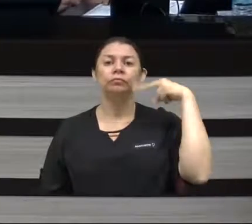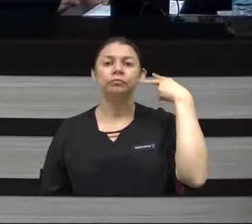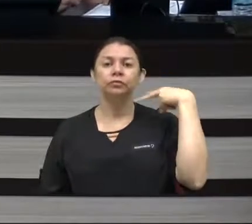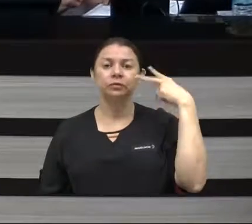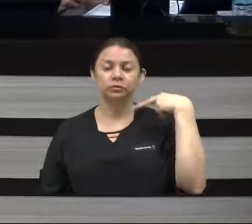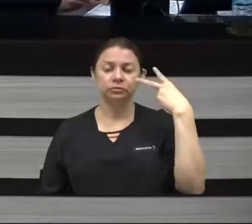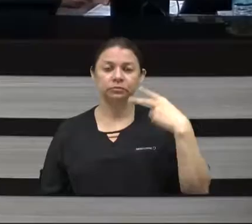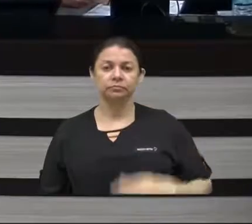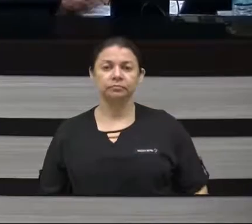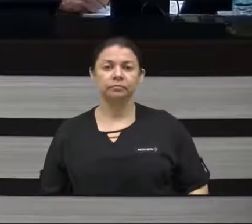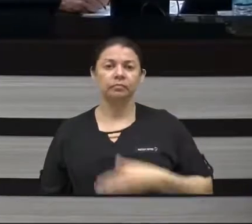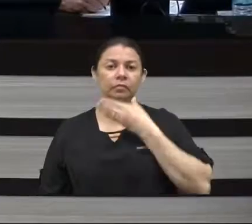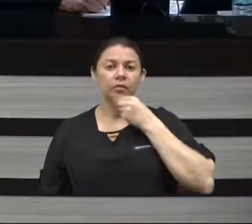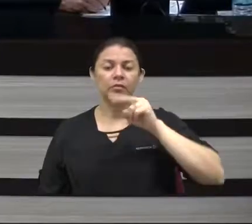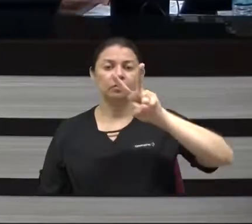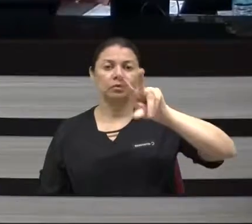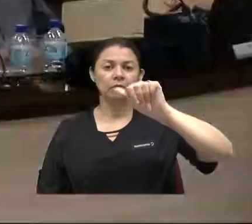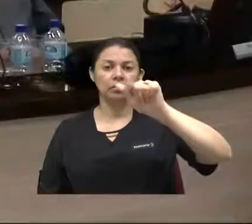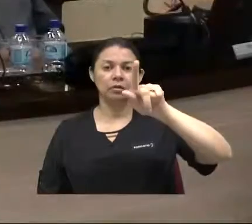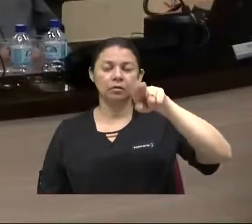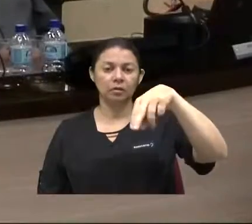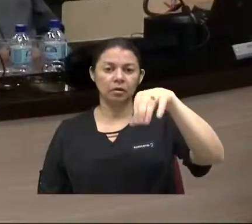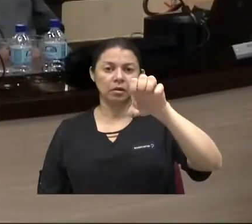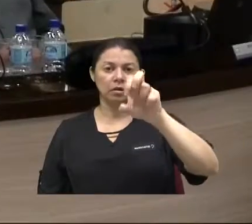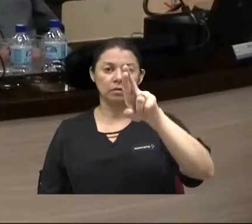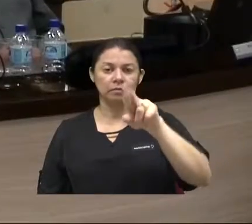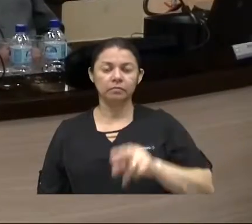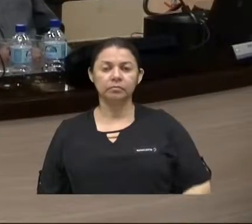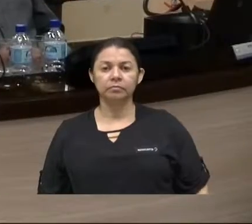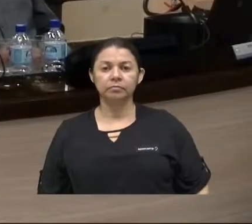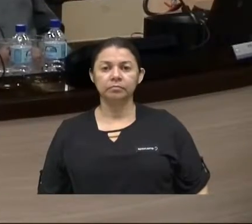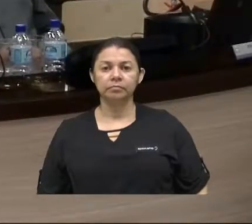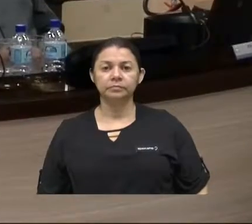Como vota o vereador Wagner Barbosa?